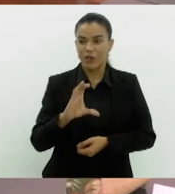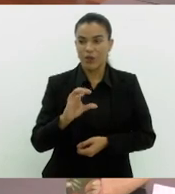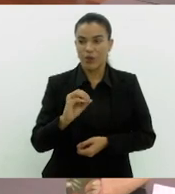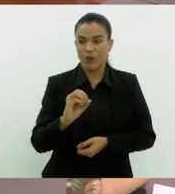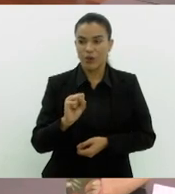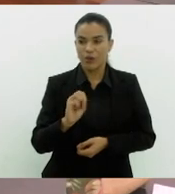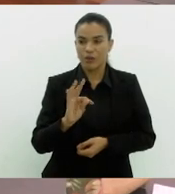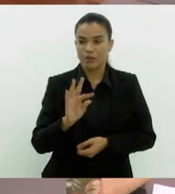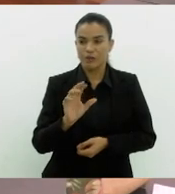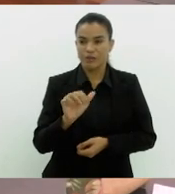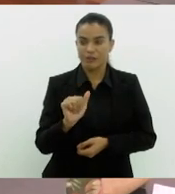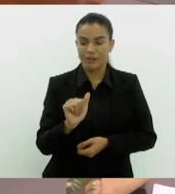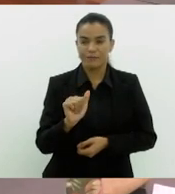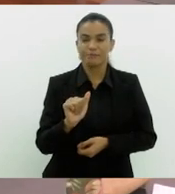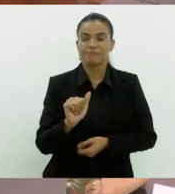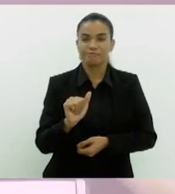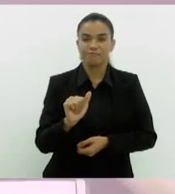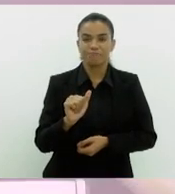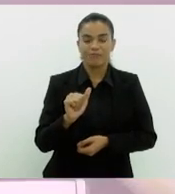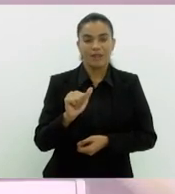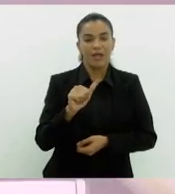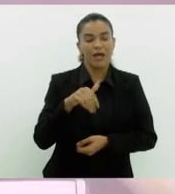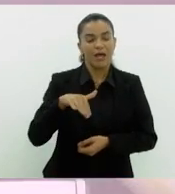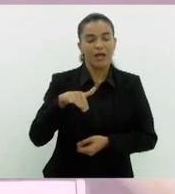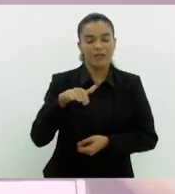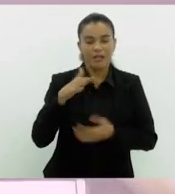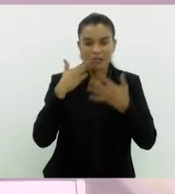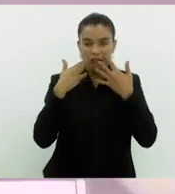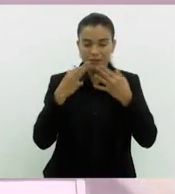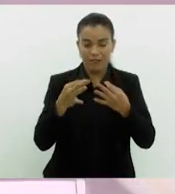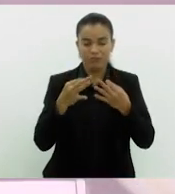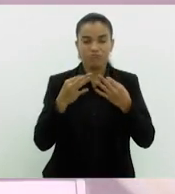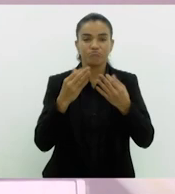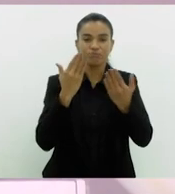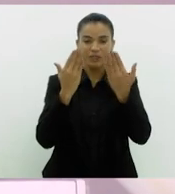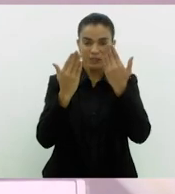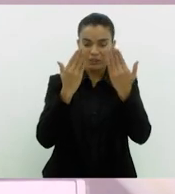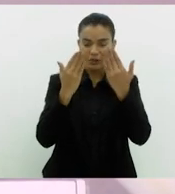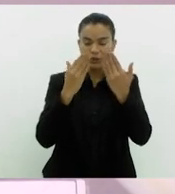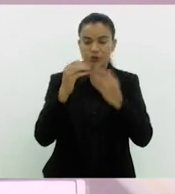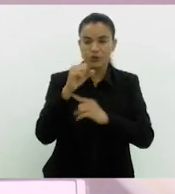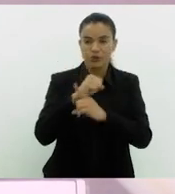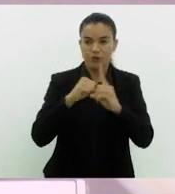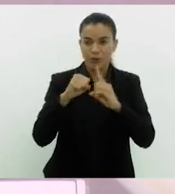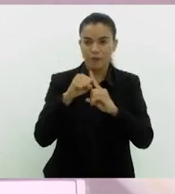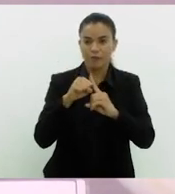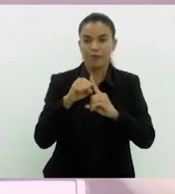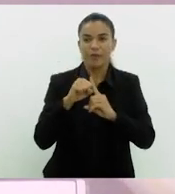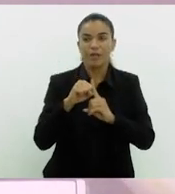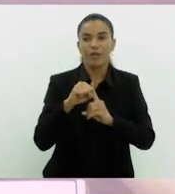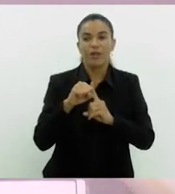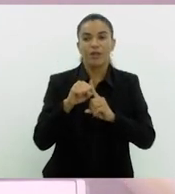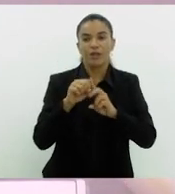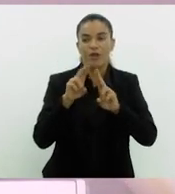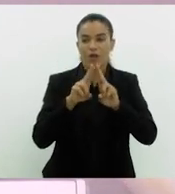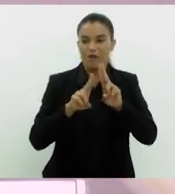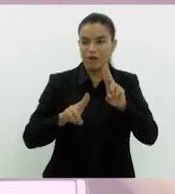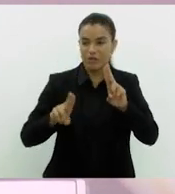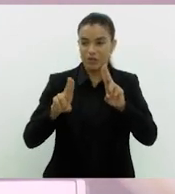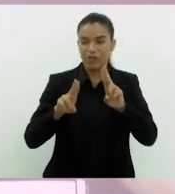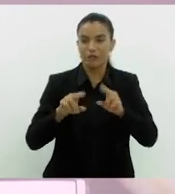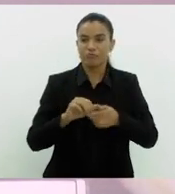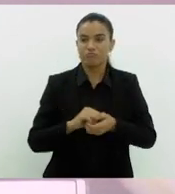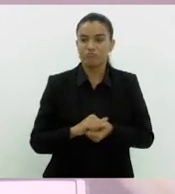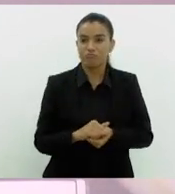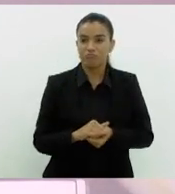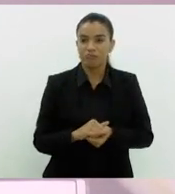coordenadora do projeto Mulheres Cuidadoras na Atenção Psicossocial, professora da IPUB-UFRJ. Não vi aqui,